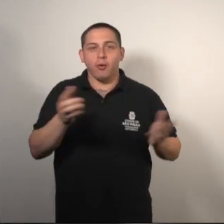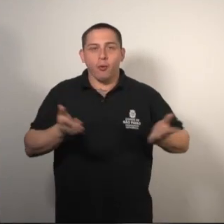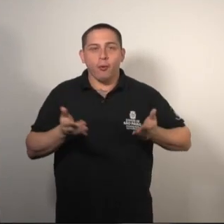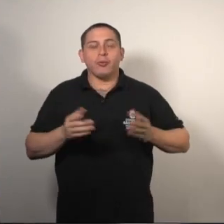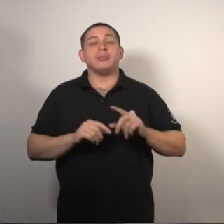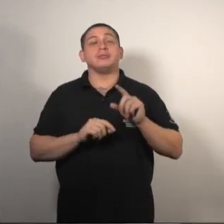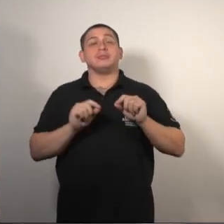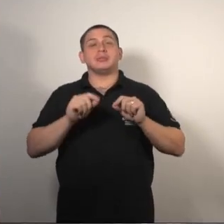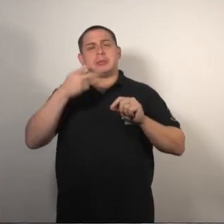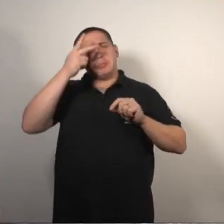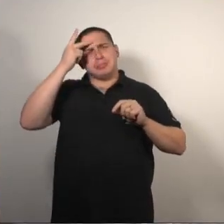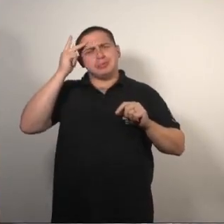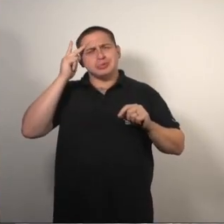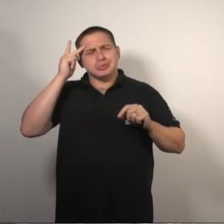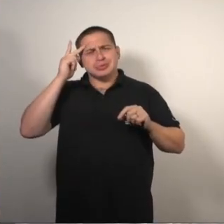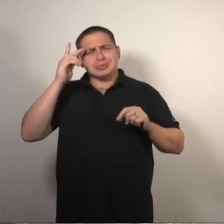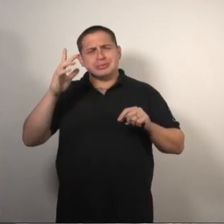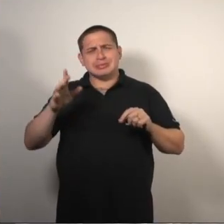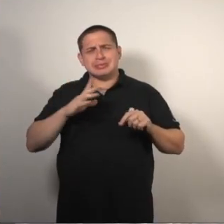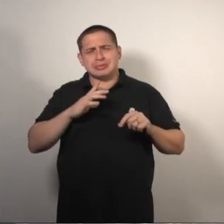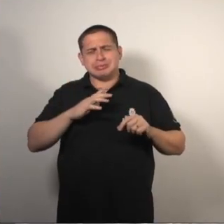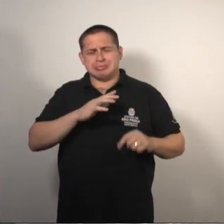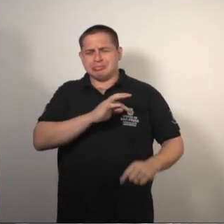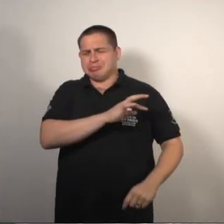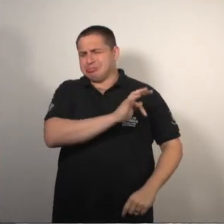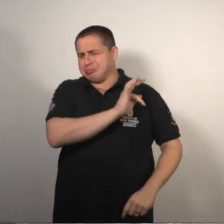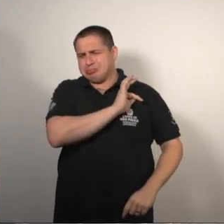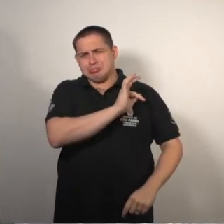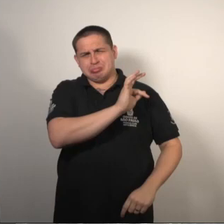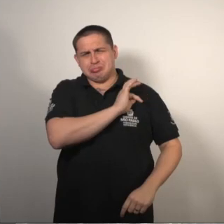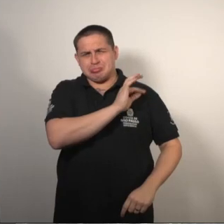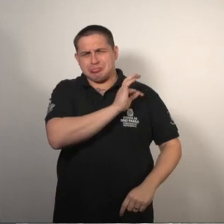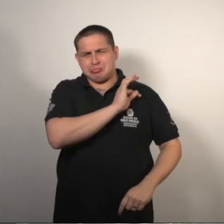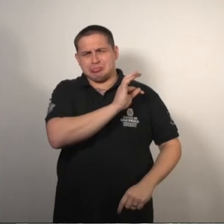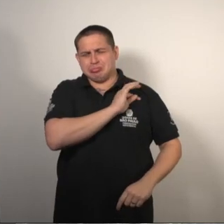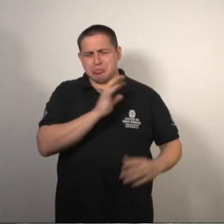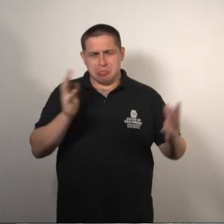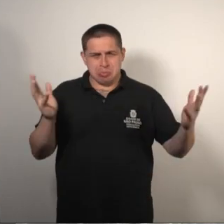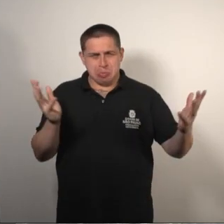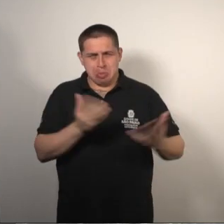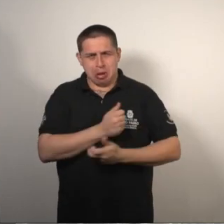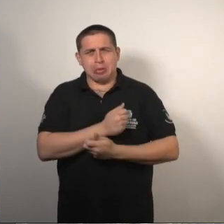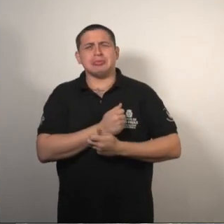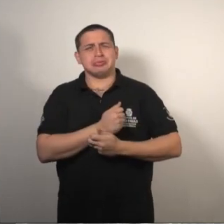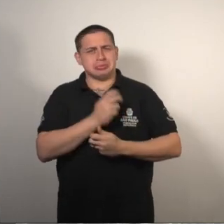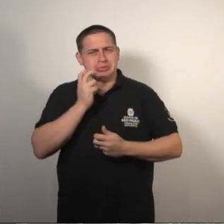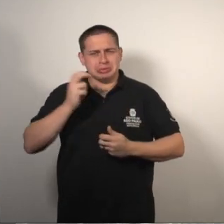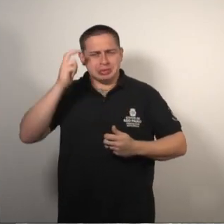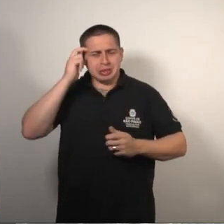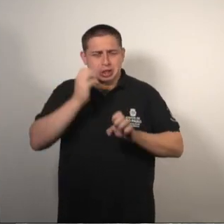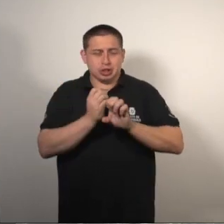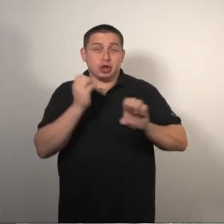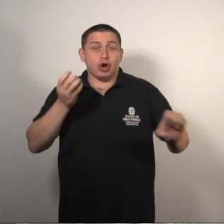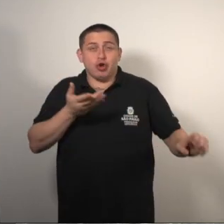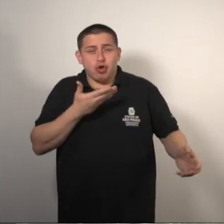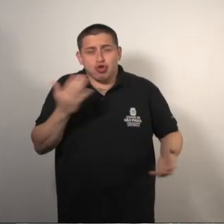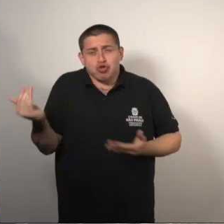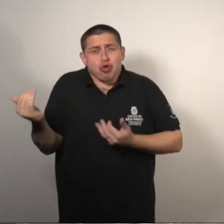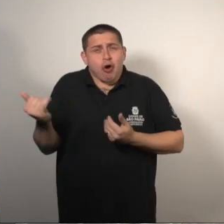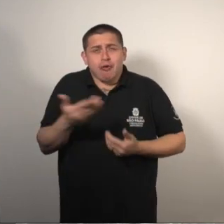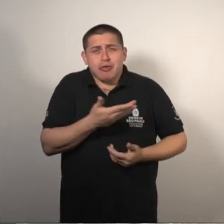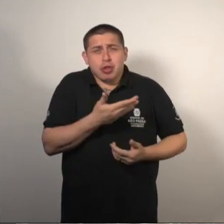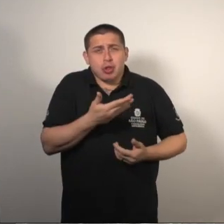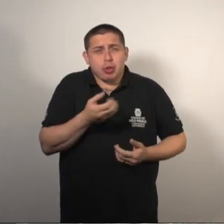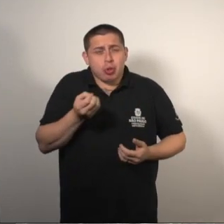a gente tem pessoas mais experientes e aqui um engenheiro jovem que tem demonstrado aí o quanto